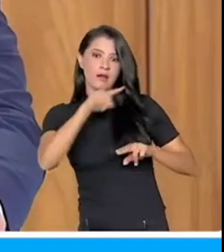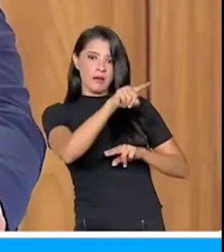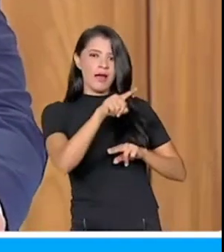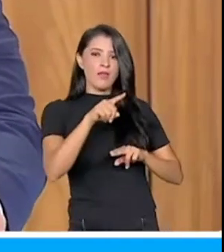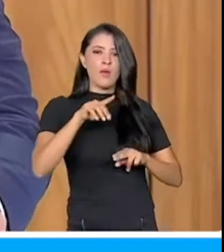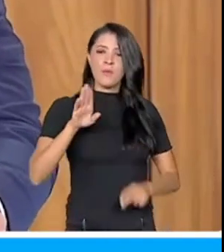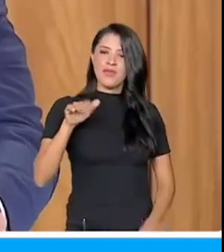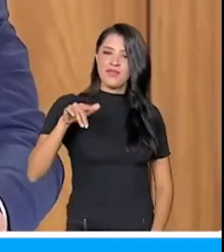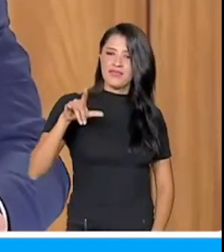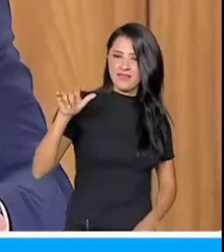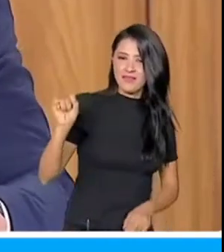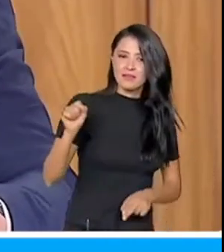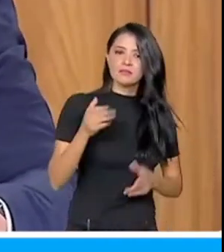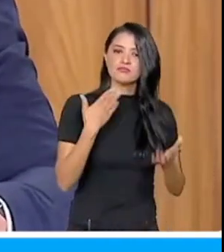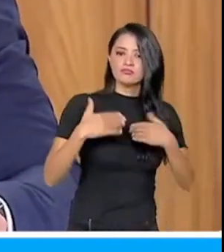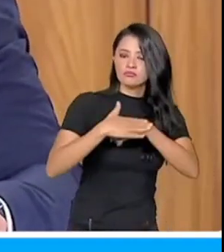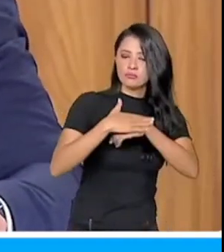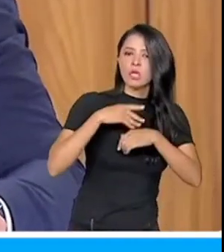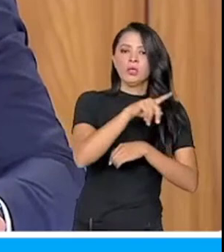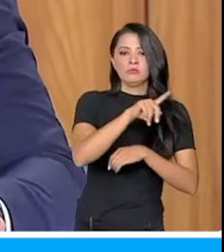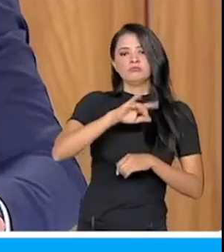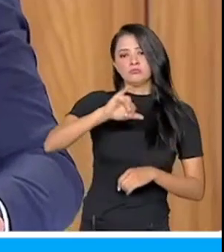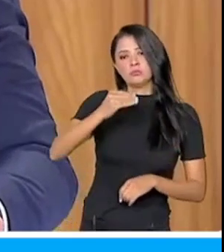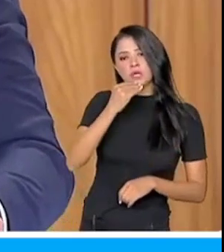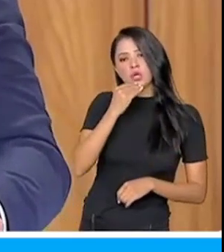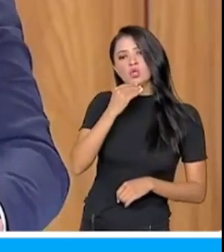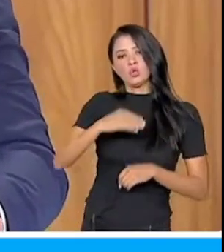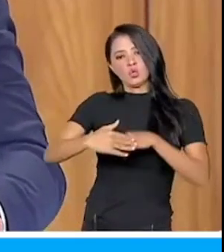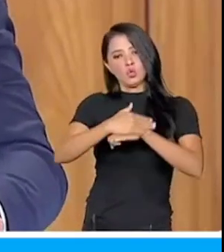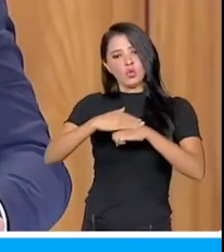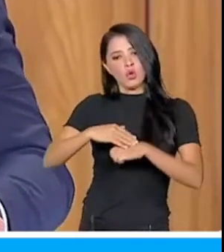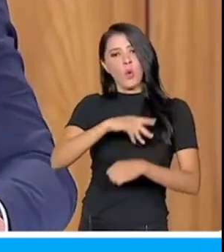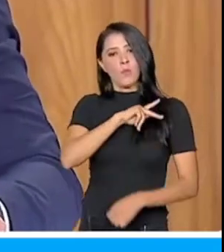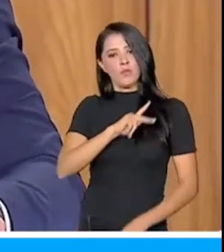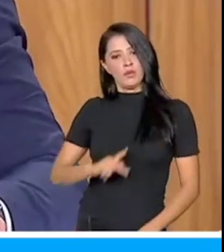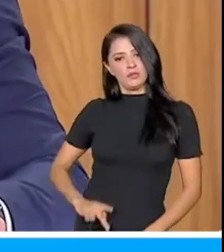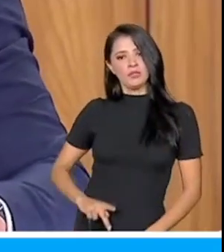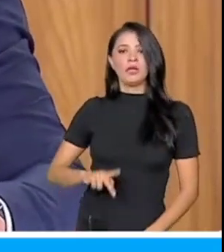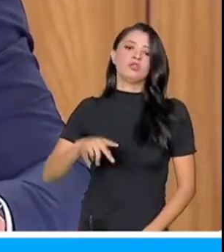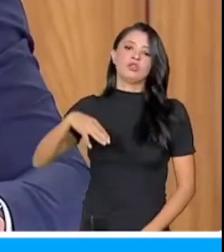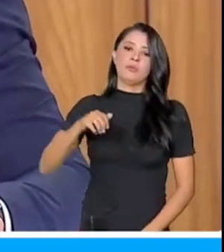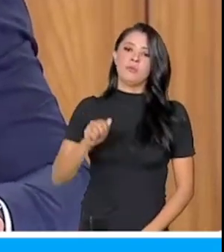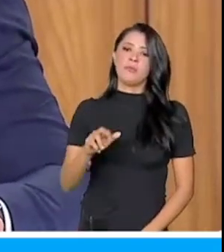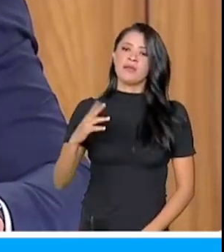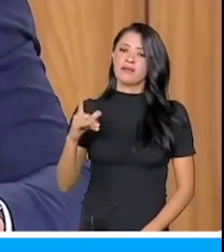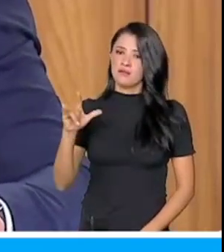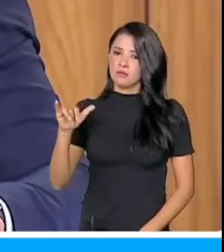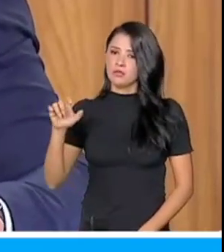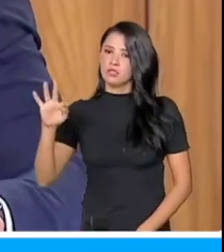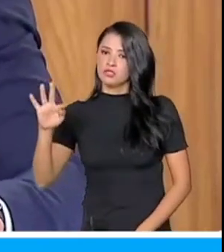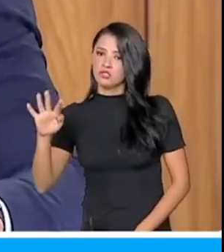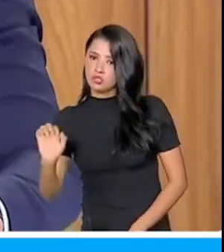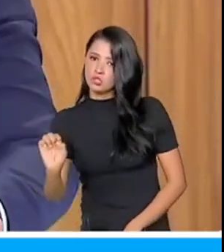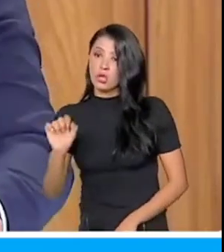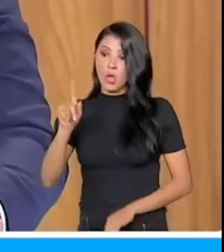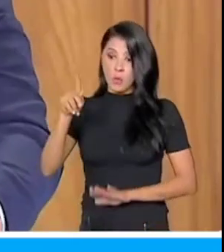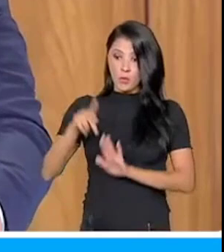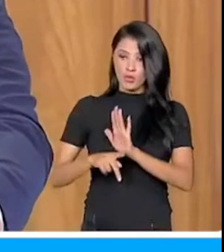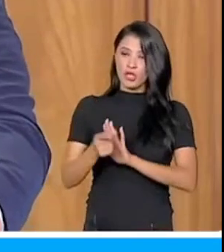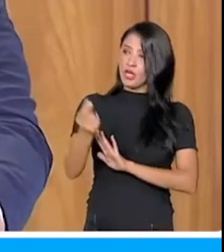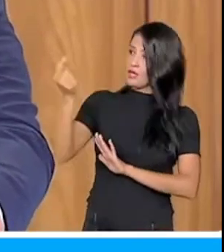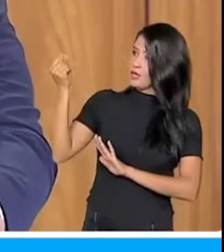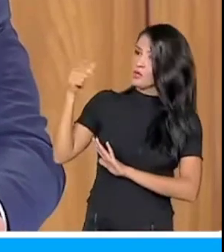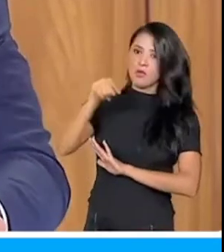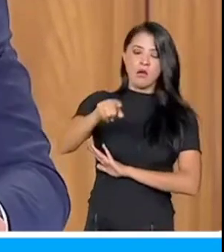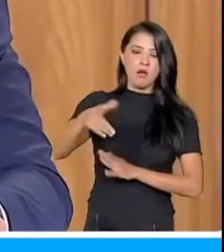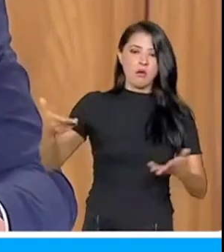tive a oportunidade de conversar com o presidente Mercadante, né, da esperança que isso trazia, de um projeto que é muito antigo e que agora está